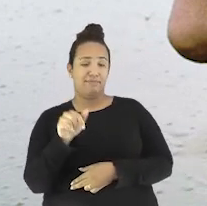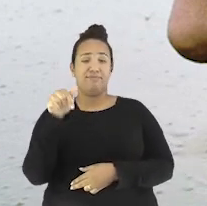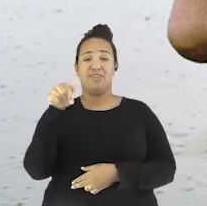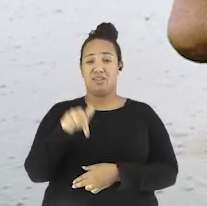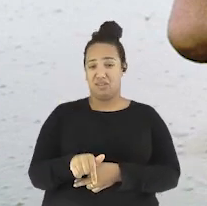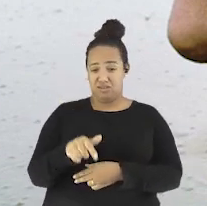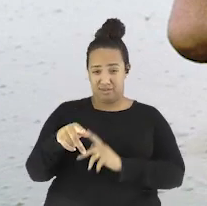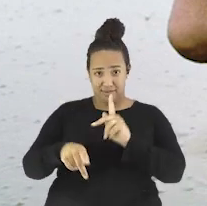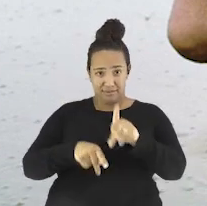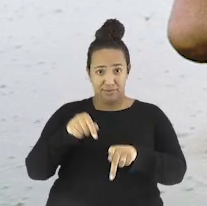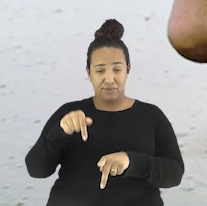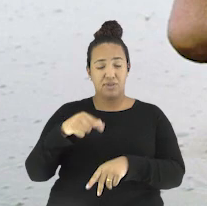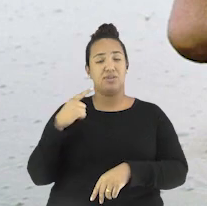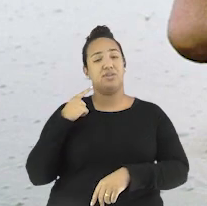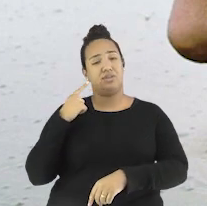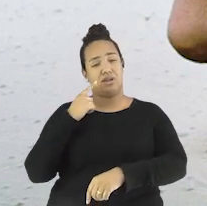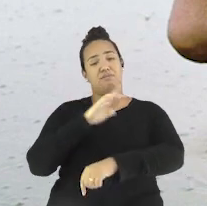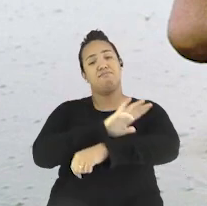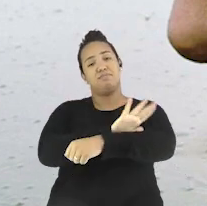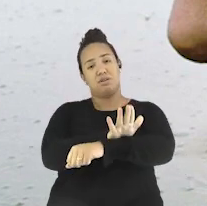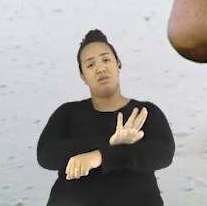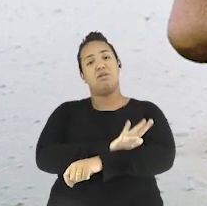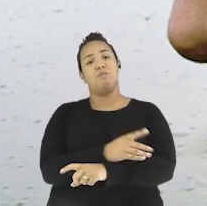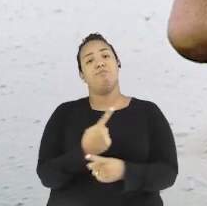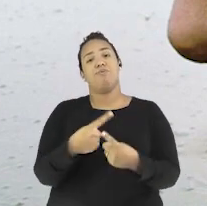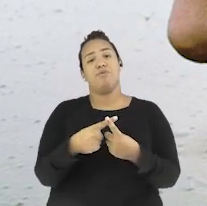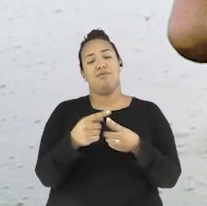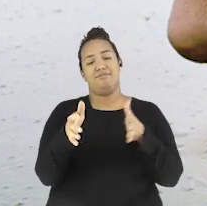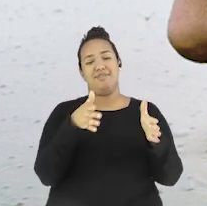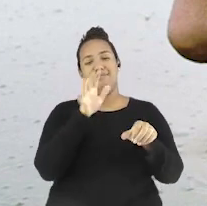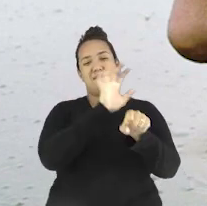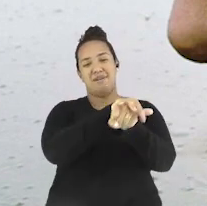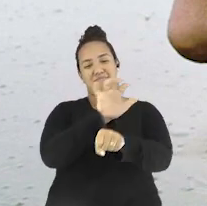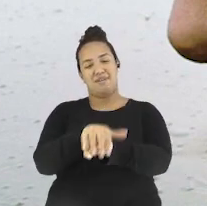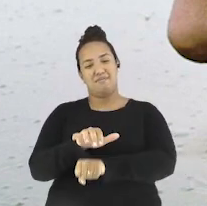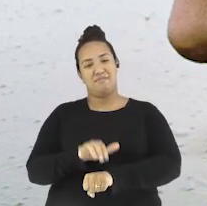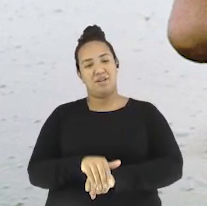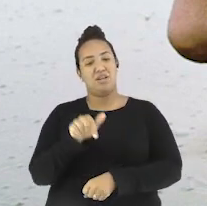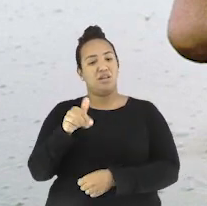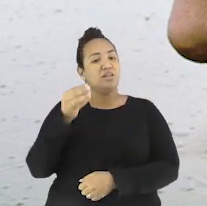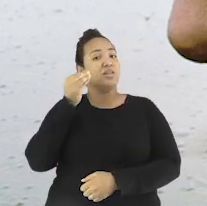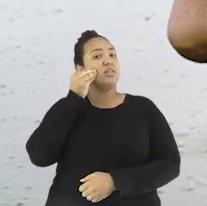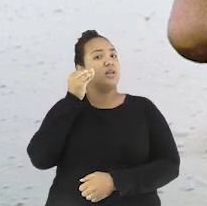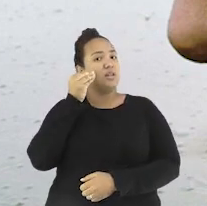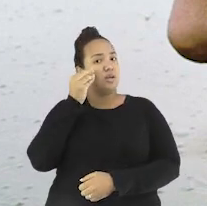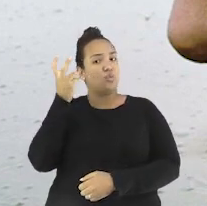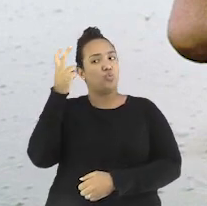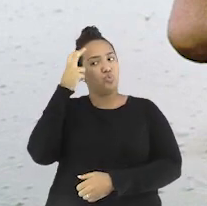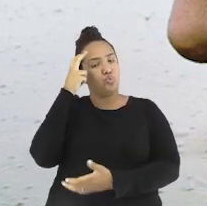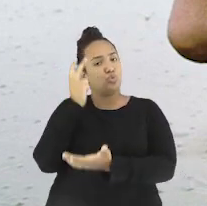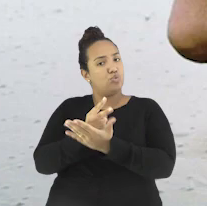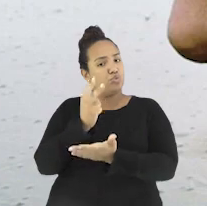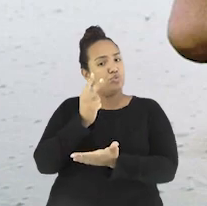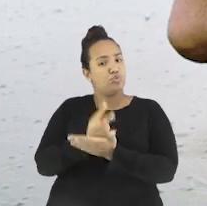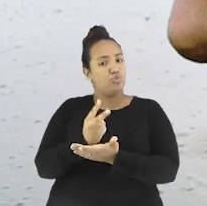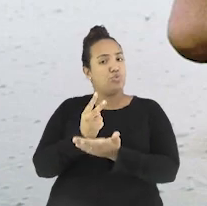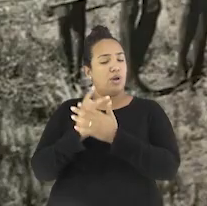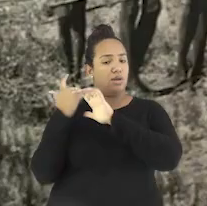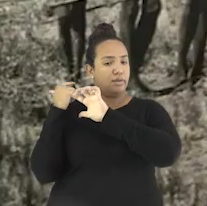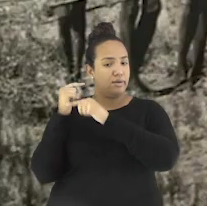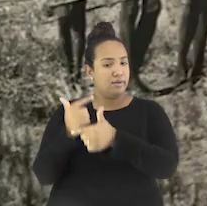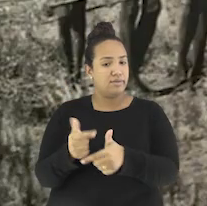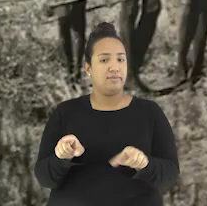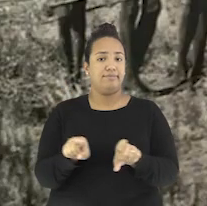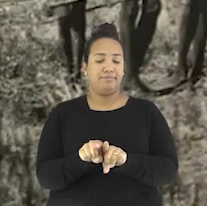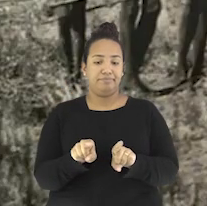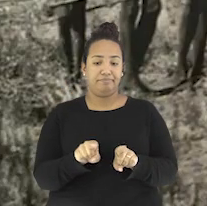por violências e racismo frutos da colonização e buscam manter a sua cultura ainda presentes, mantendo suas tradições.